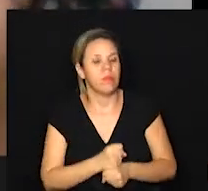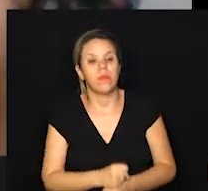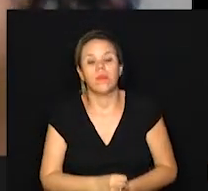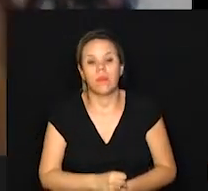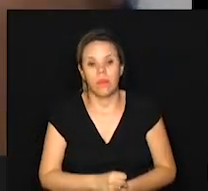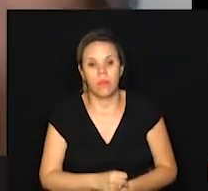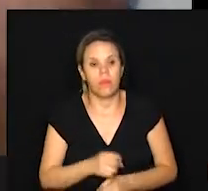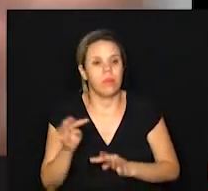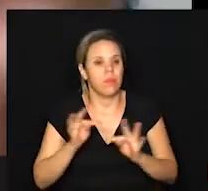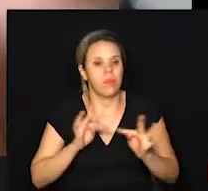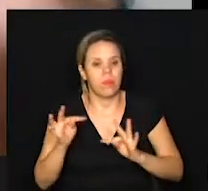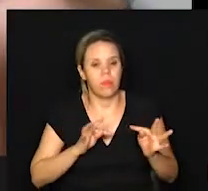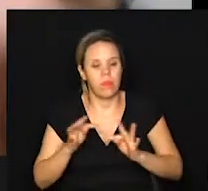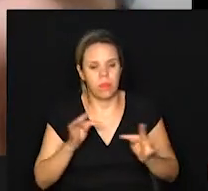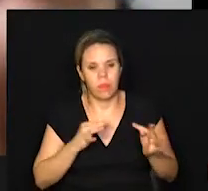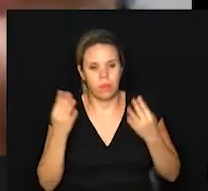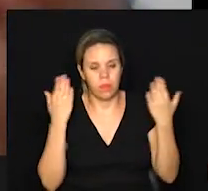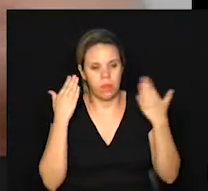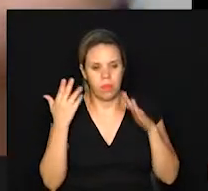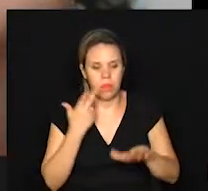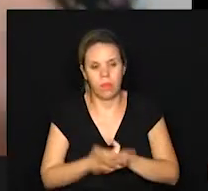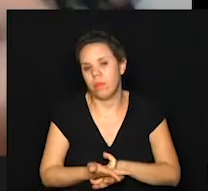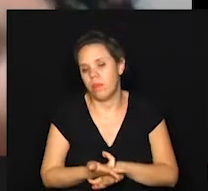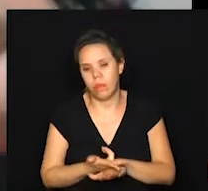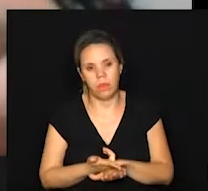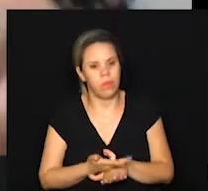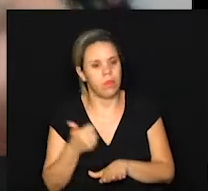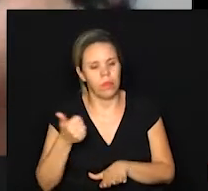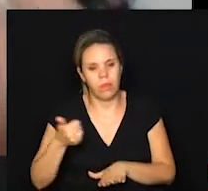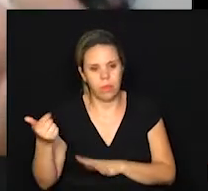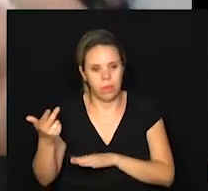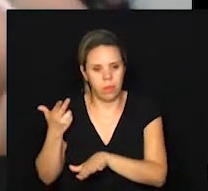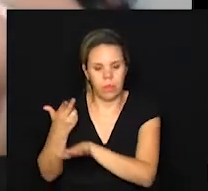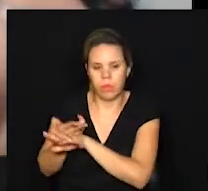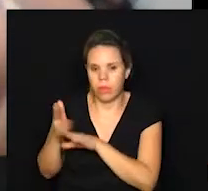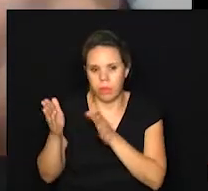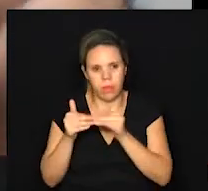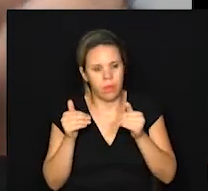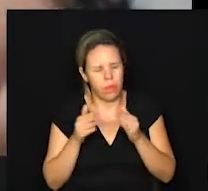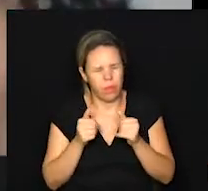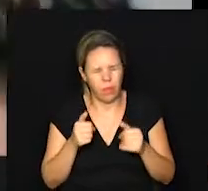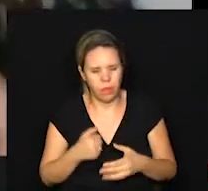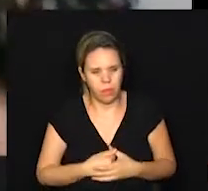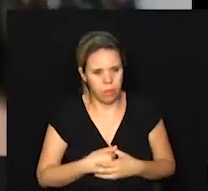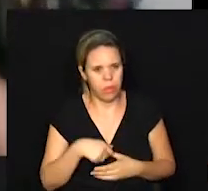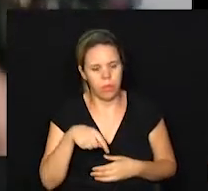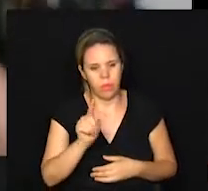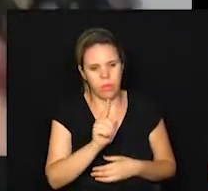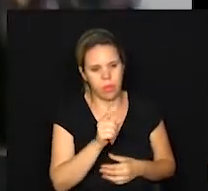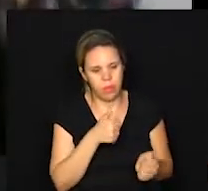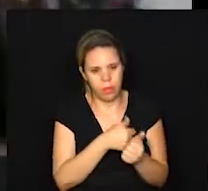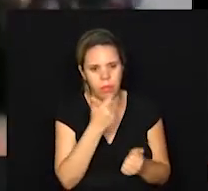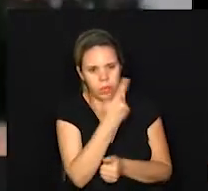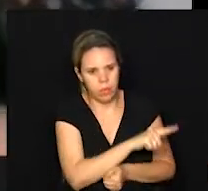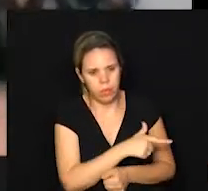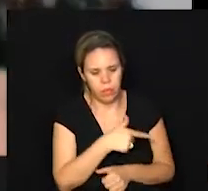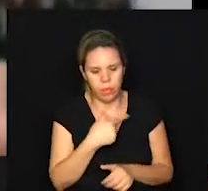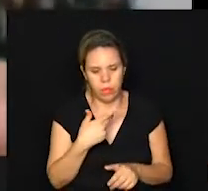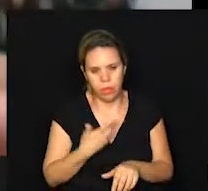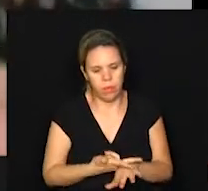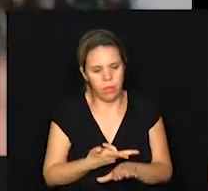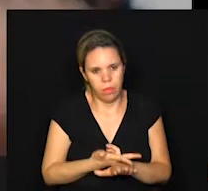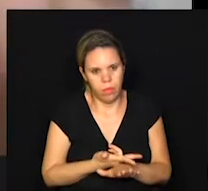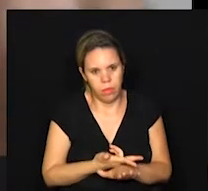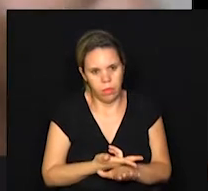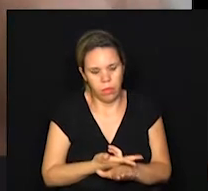venho tratando com 3 psiquiatras, porque o meu primeiro psiquiatra pediu que eu fosse acompanhada por um segundo